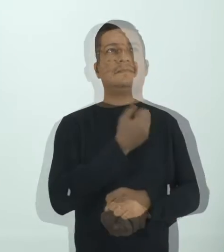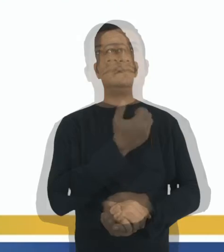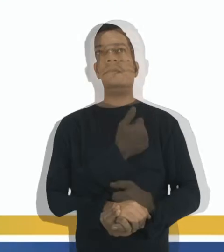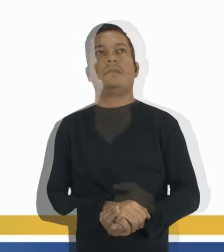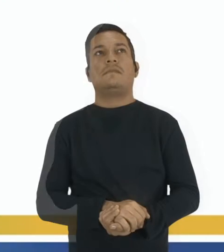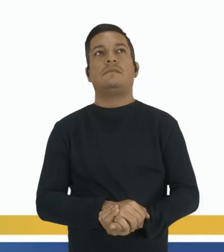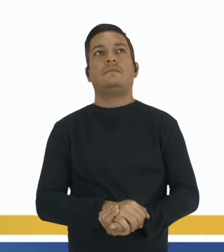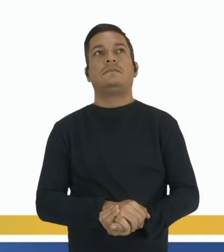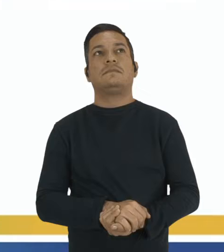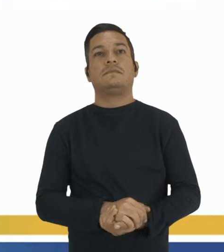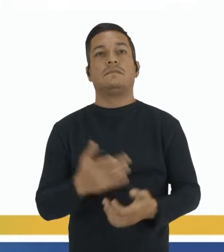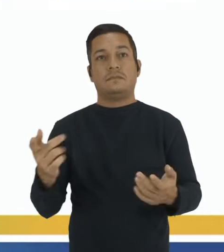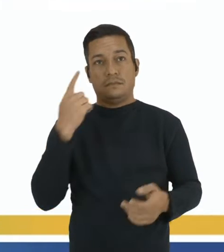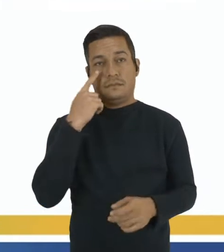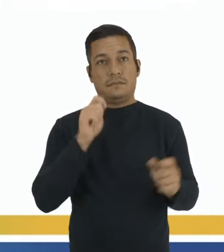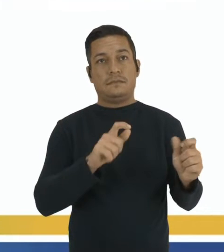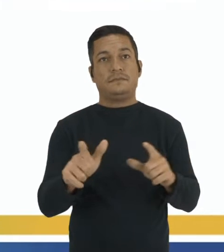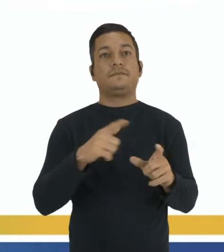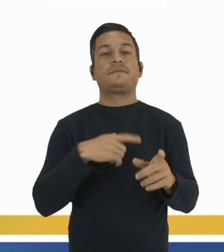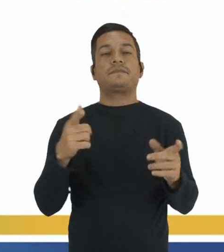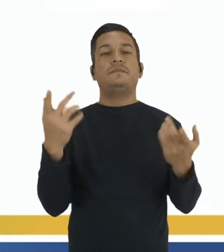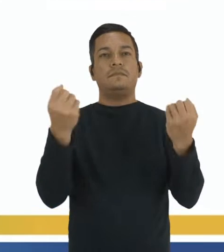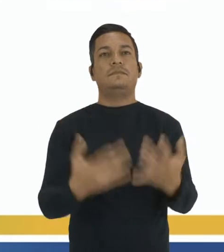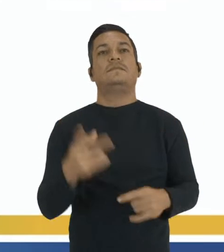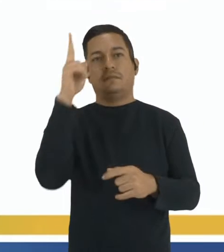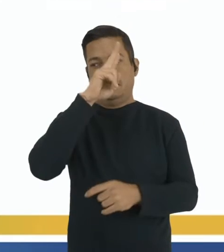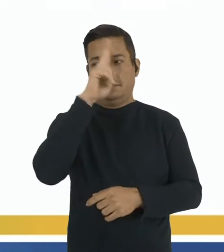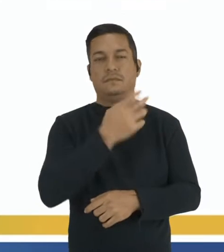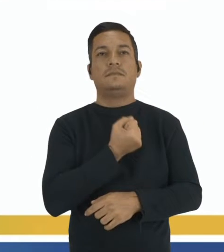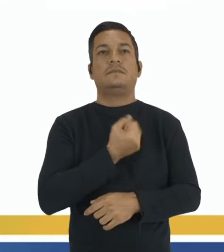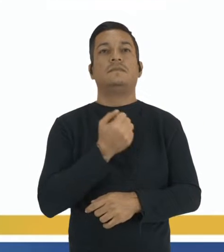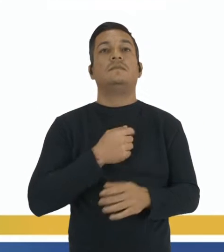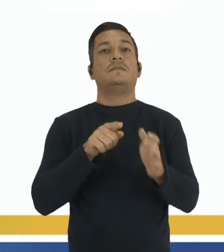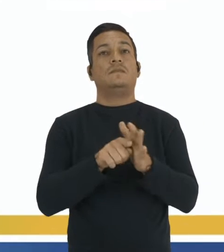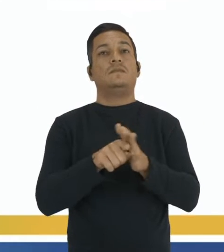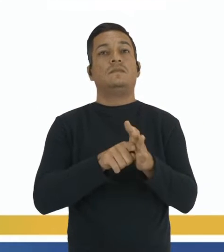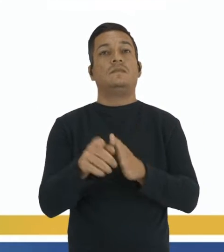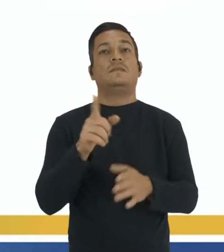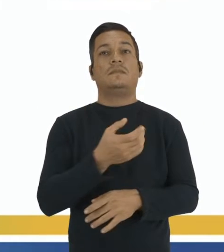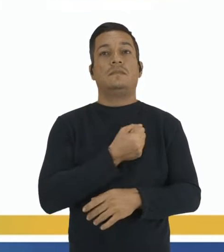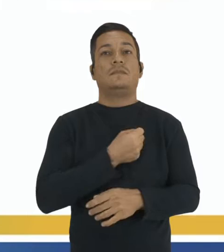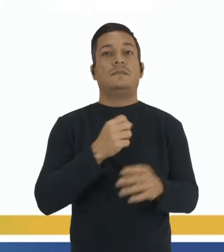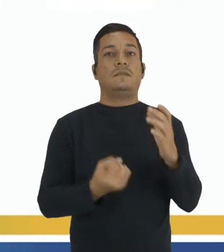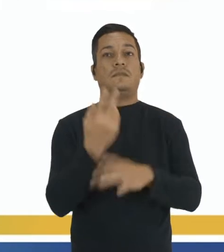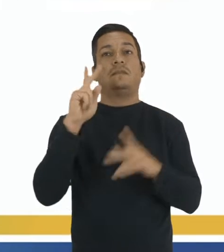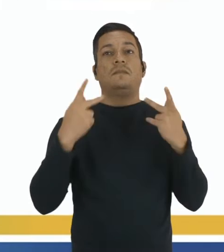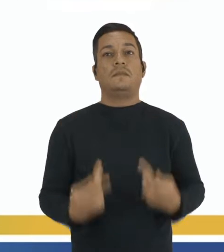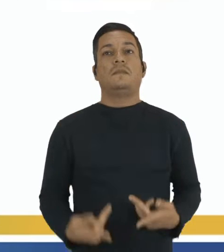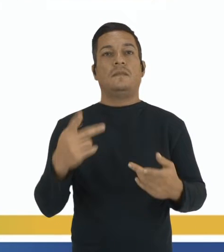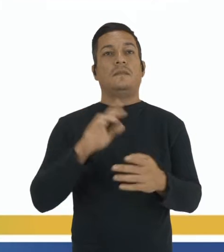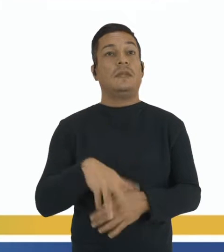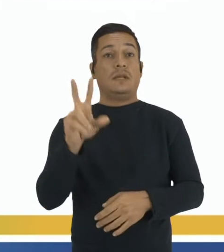lá. Então acompanhem comigo, nós vamos falar um pouquinho sobre a história dos números. Investigar a origem dos números é investigar a origem